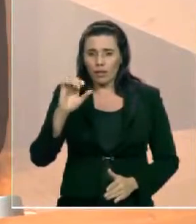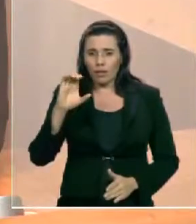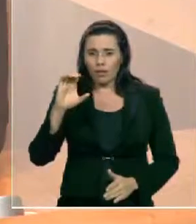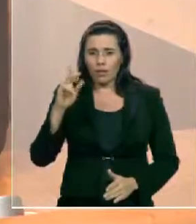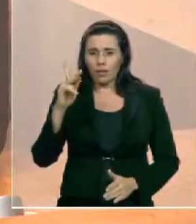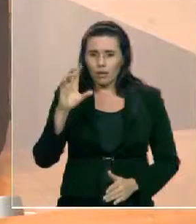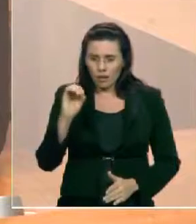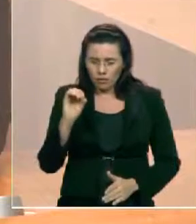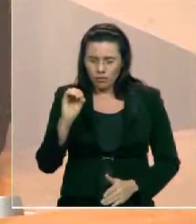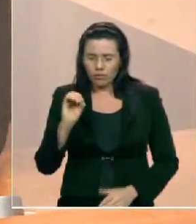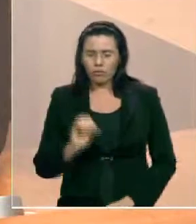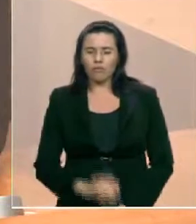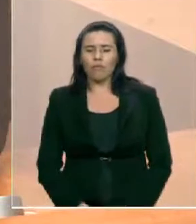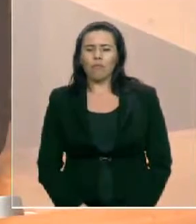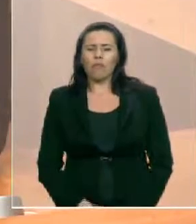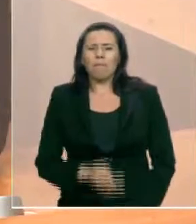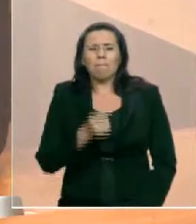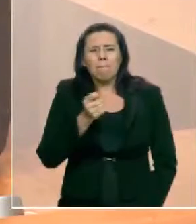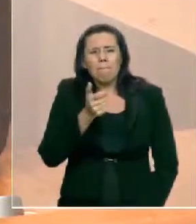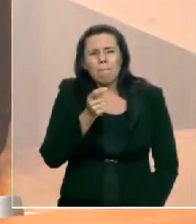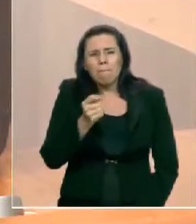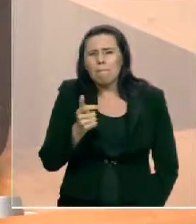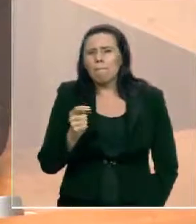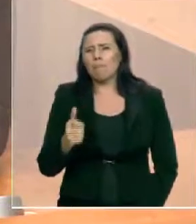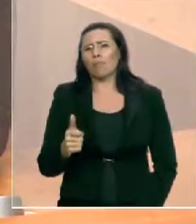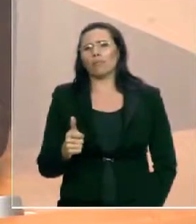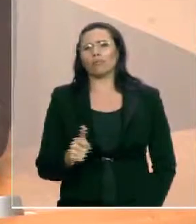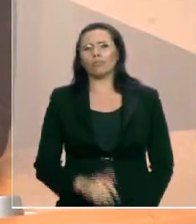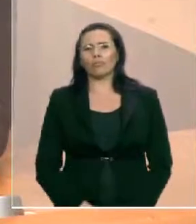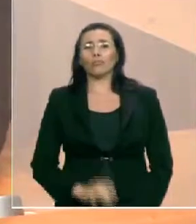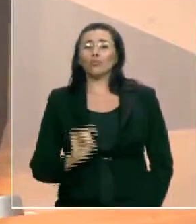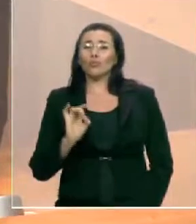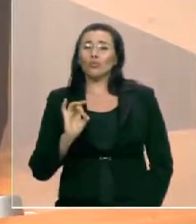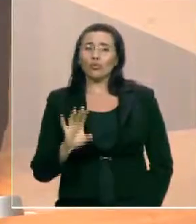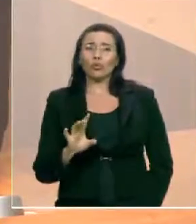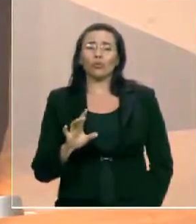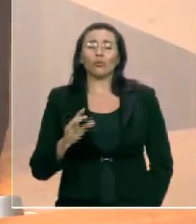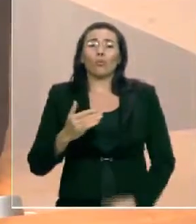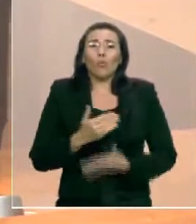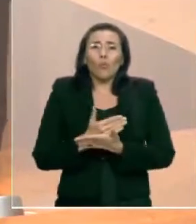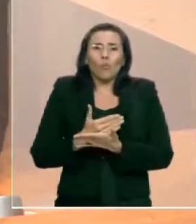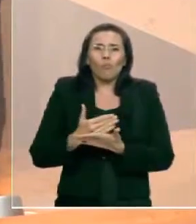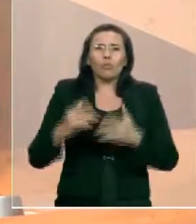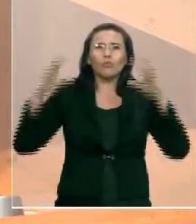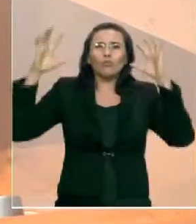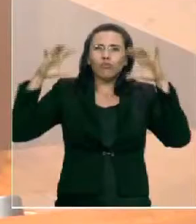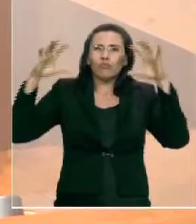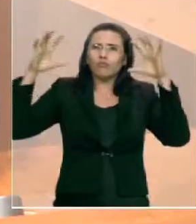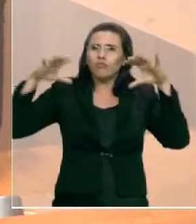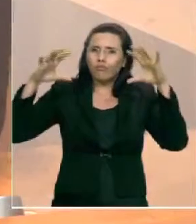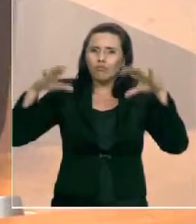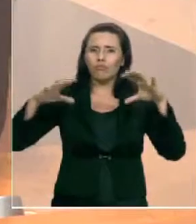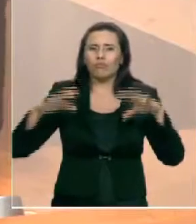no momento em que o inverno realmente abrange o estado com